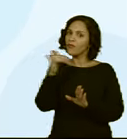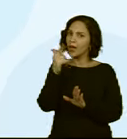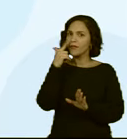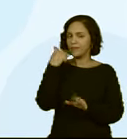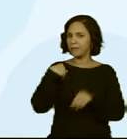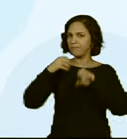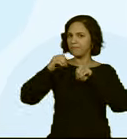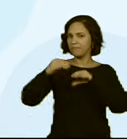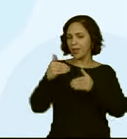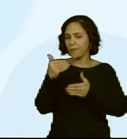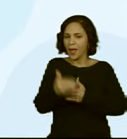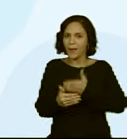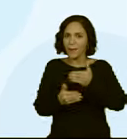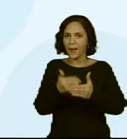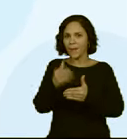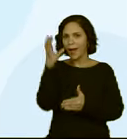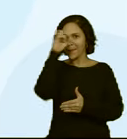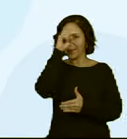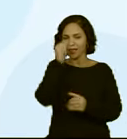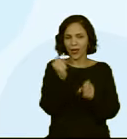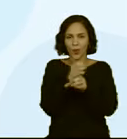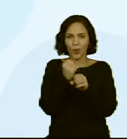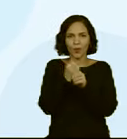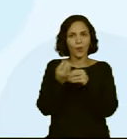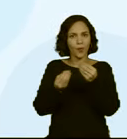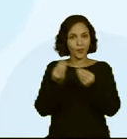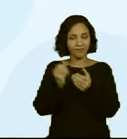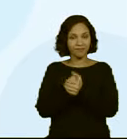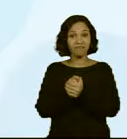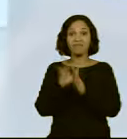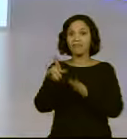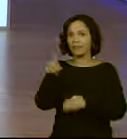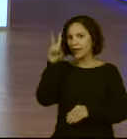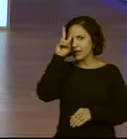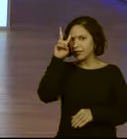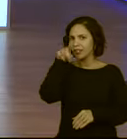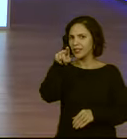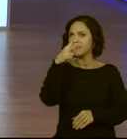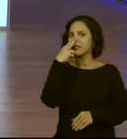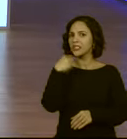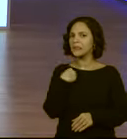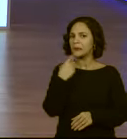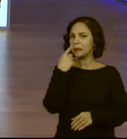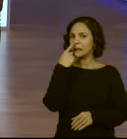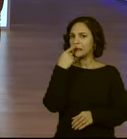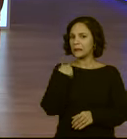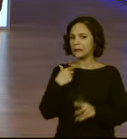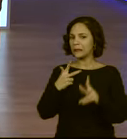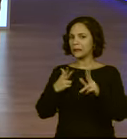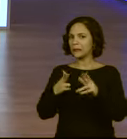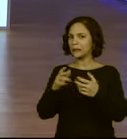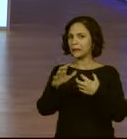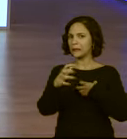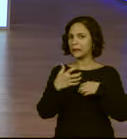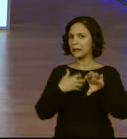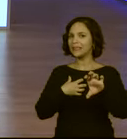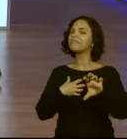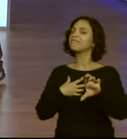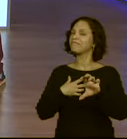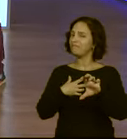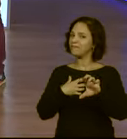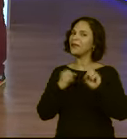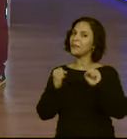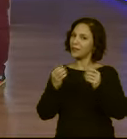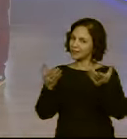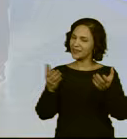seguir aqui com a gente o passo a passo desse cálculo e é uma história que eu tenho certeza que vai ter aluno que vai se identificar pode ser pode